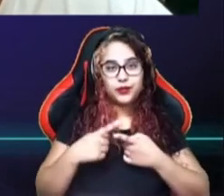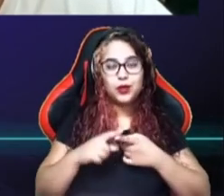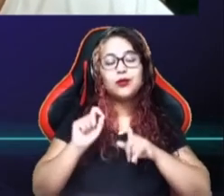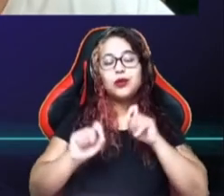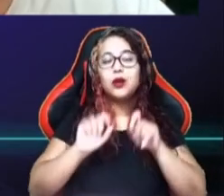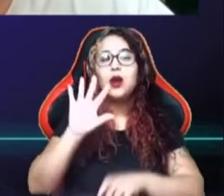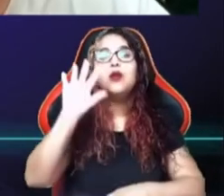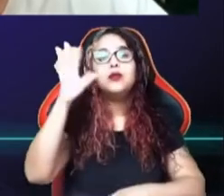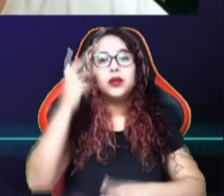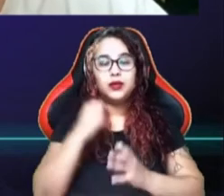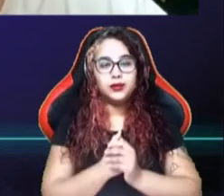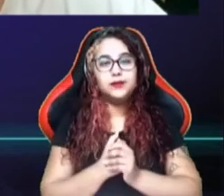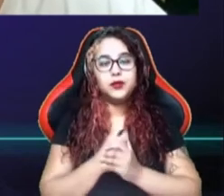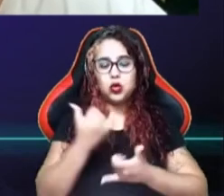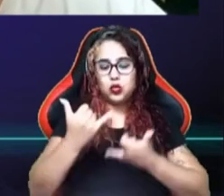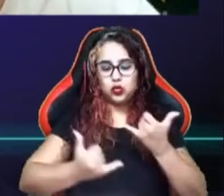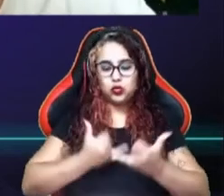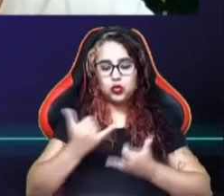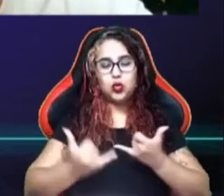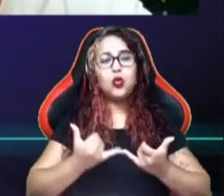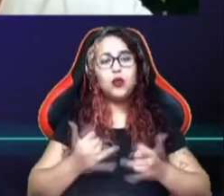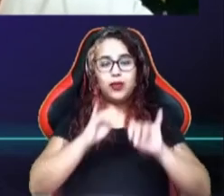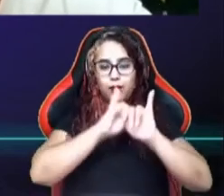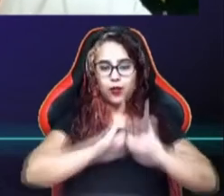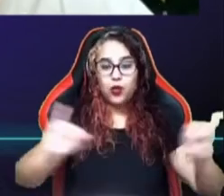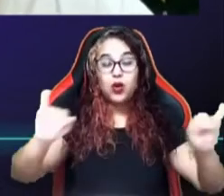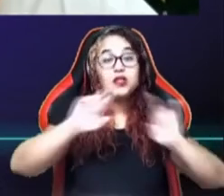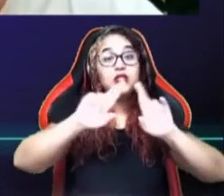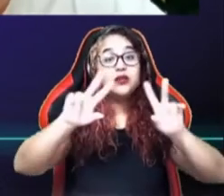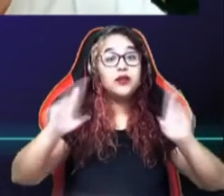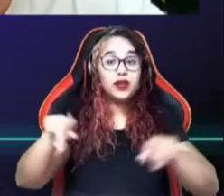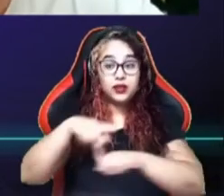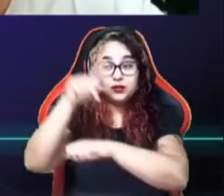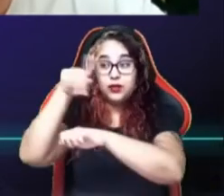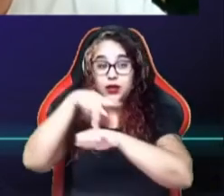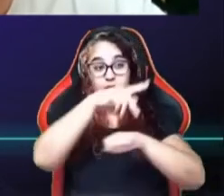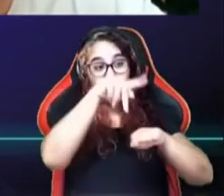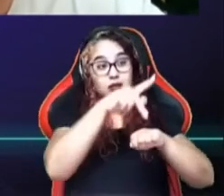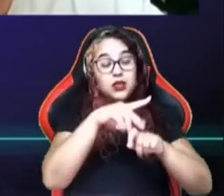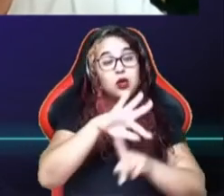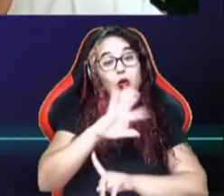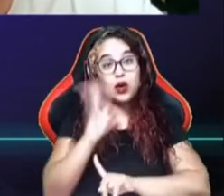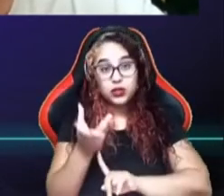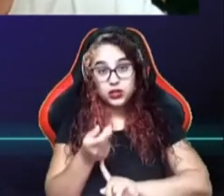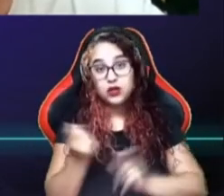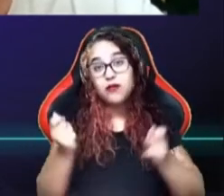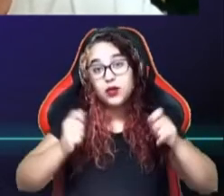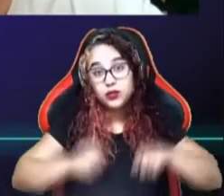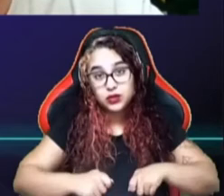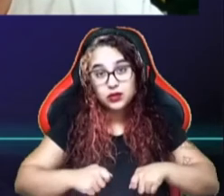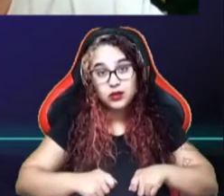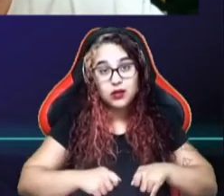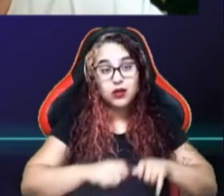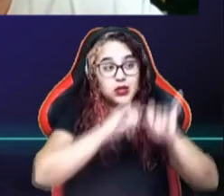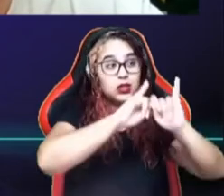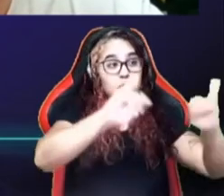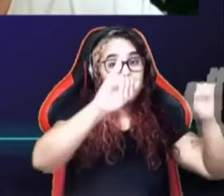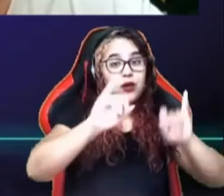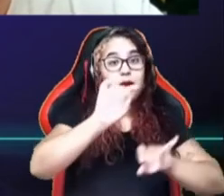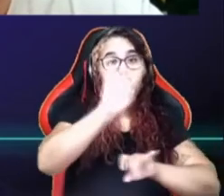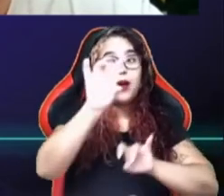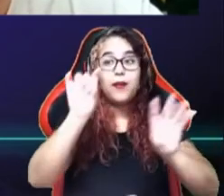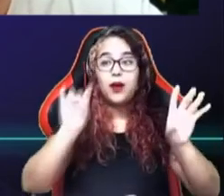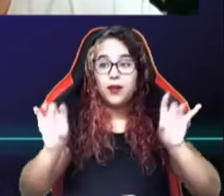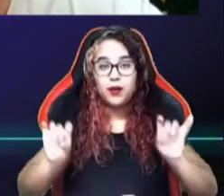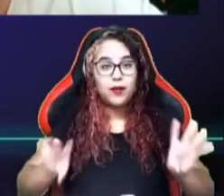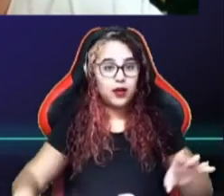do jogo que vai estar disponível para diversos países. Sim, a gente até pode fazer uma coisa só para o